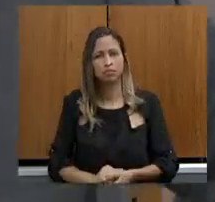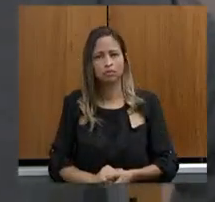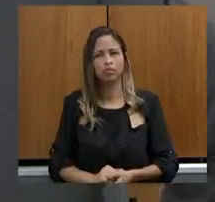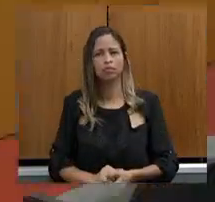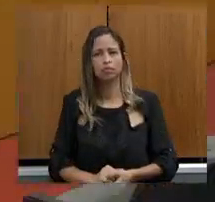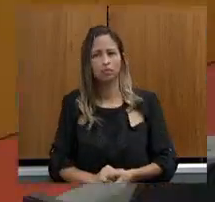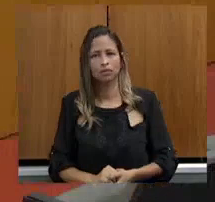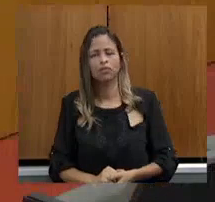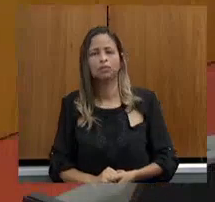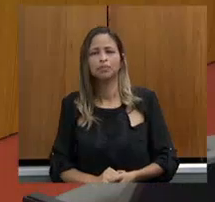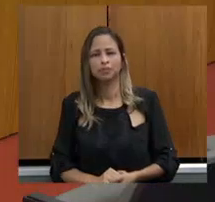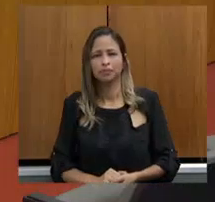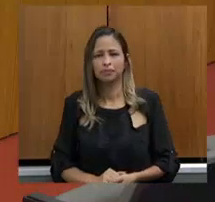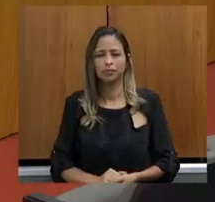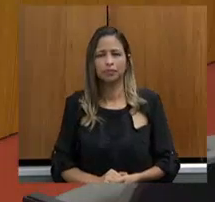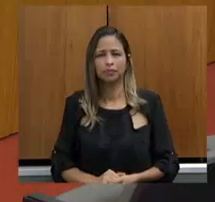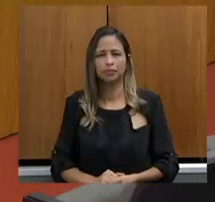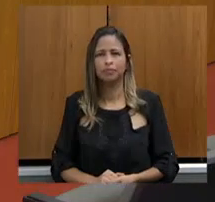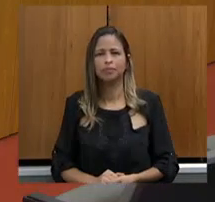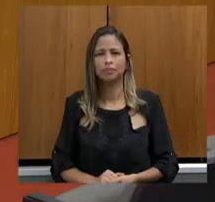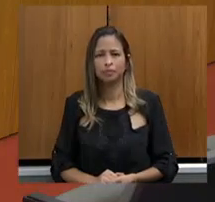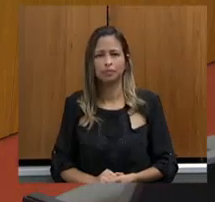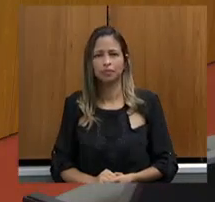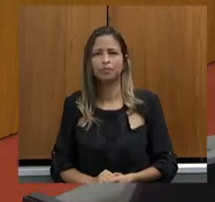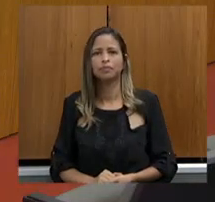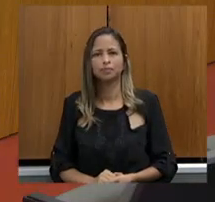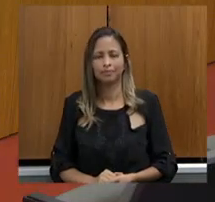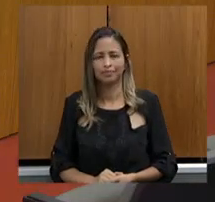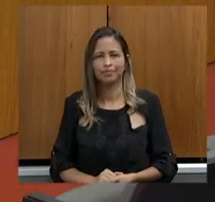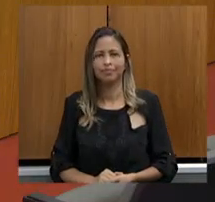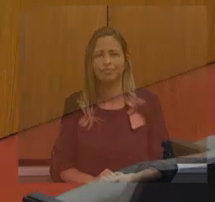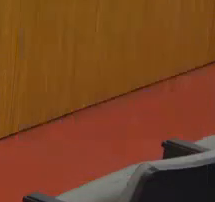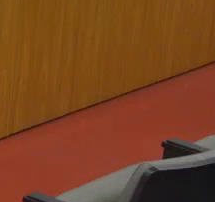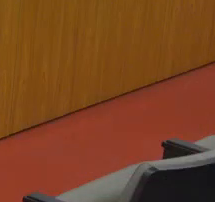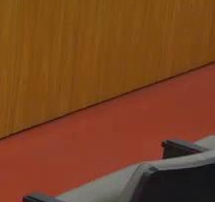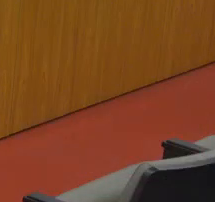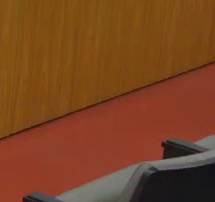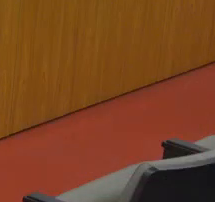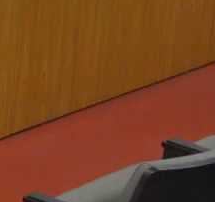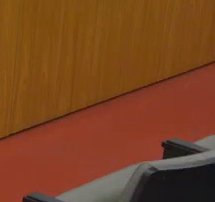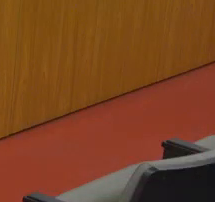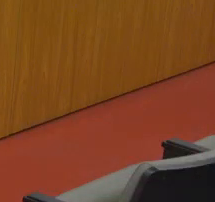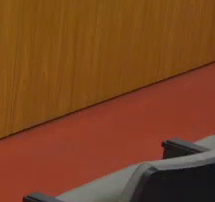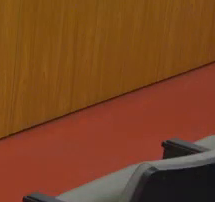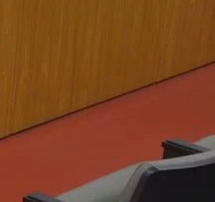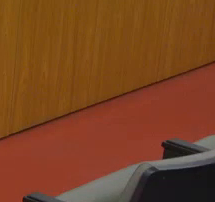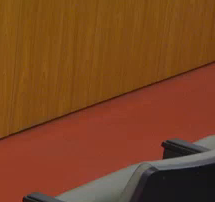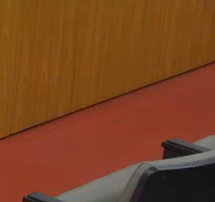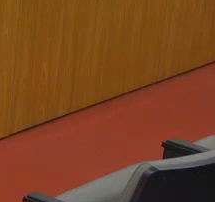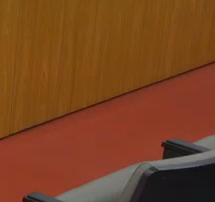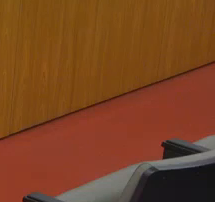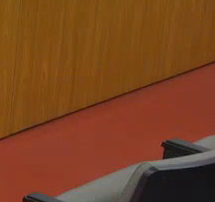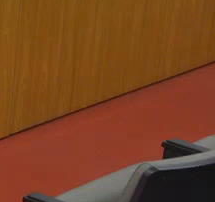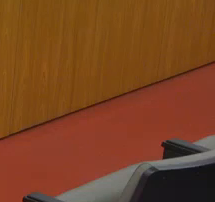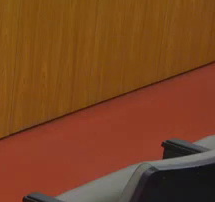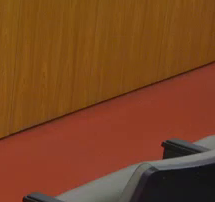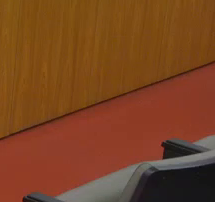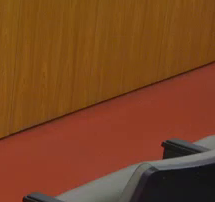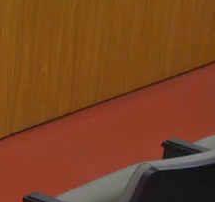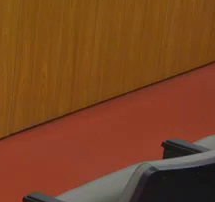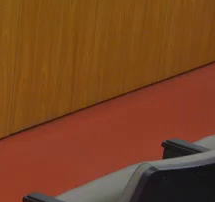secretário eu gostaria de agradecer a assessoria que presente